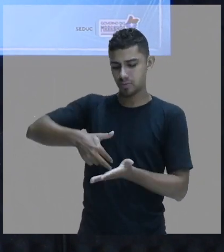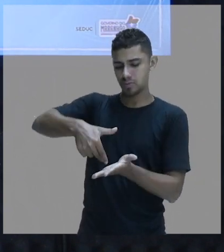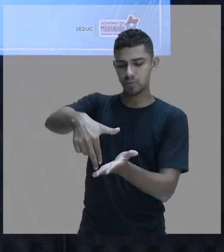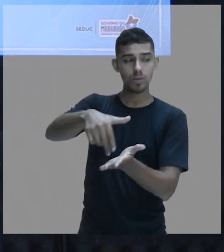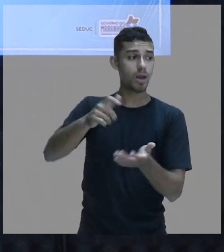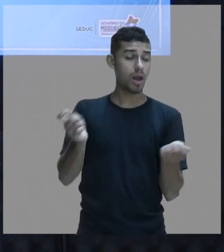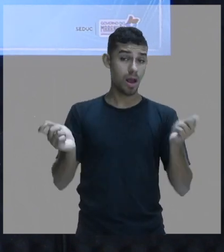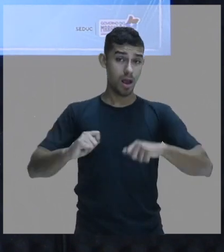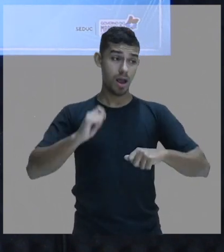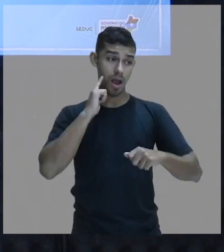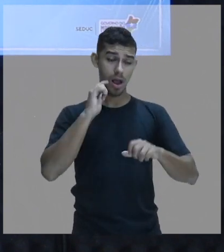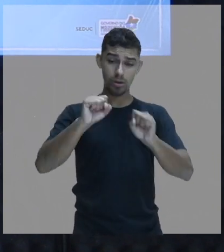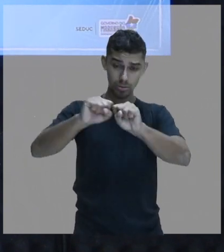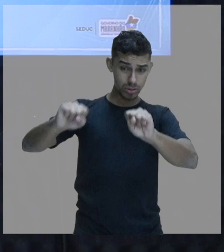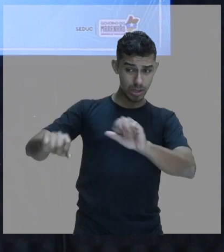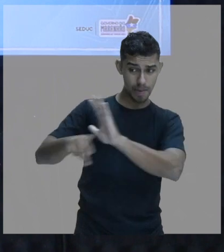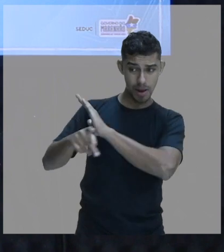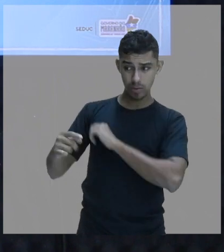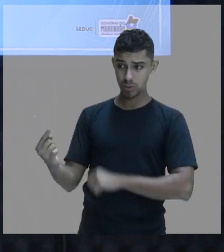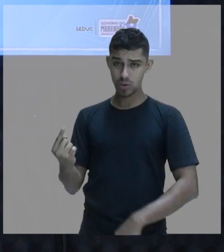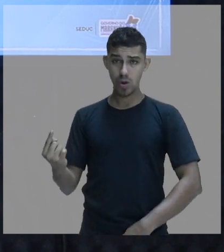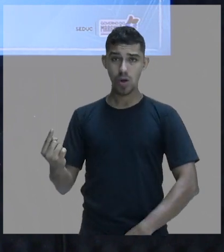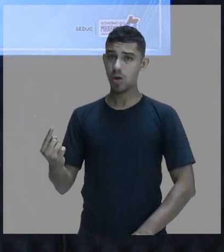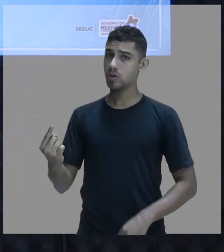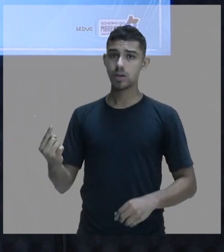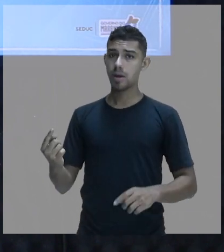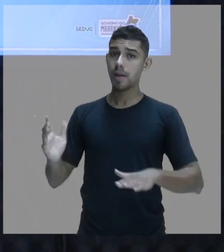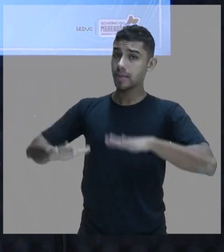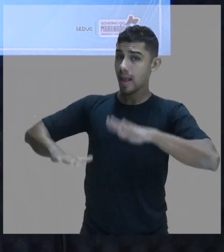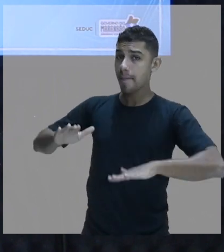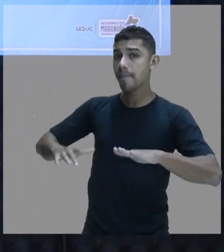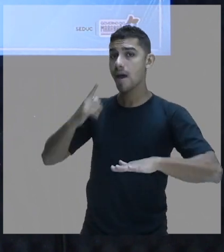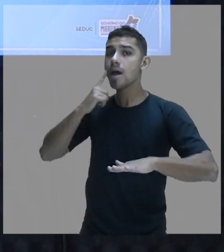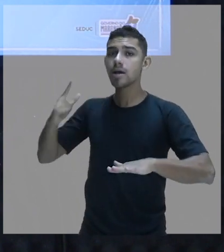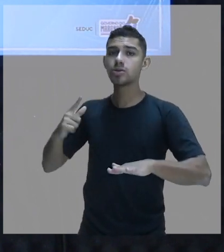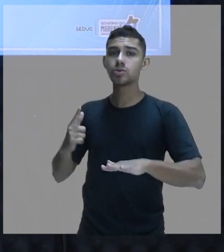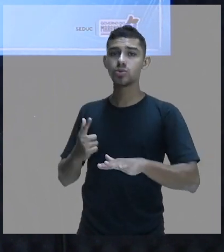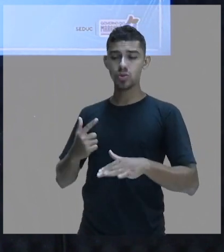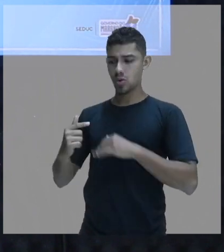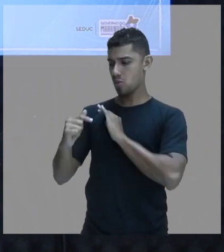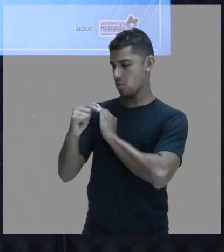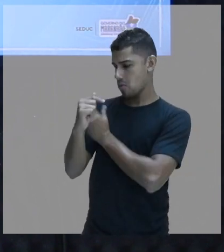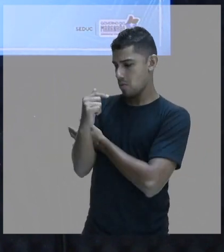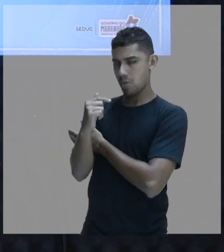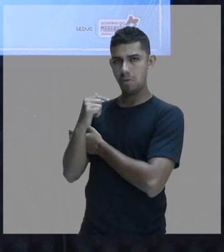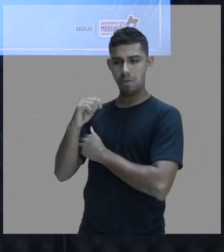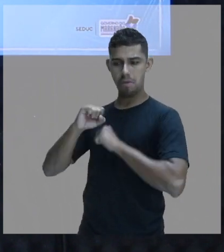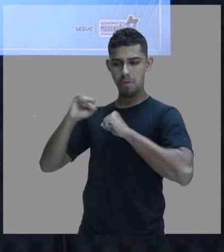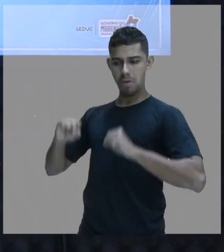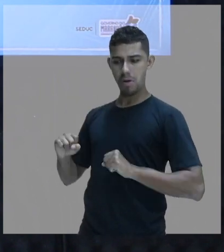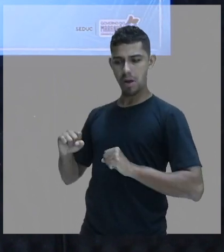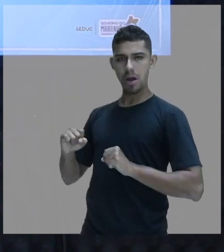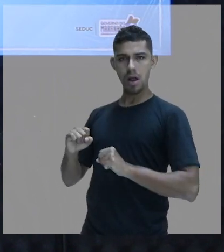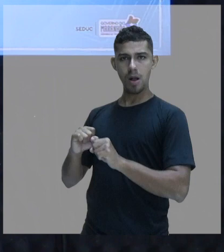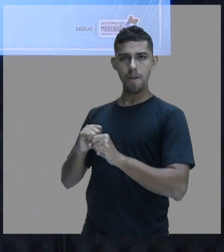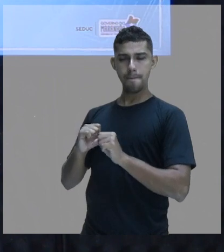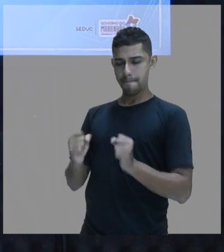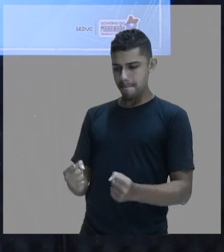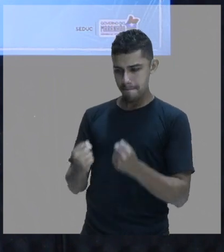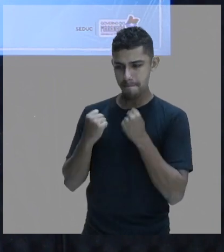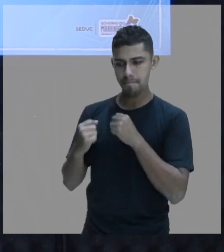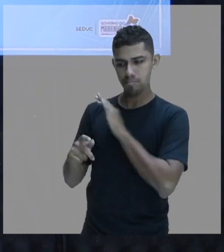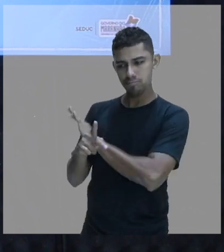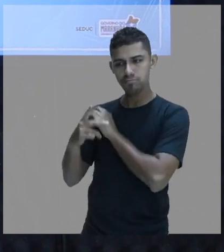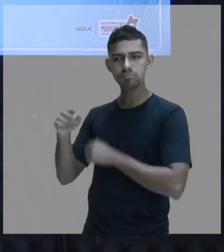não esse sistema por si só. Vai depender do sistema muscular, que eles unidos fazem um sistema músculo-esquelético, que é através